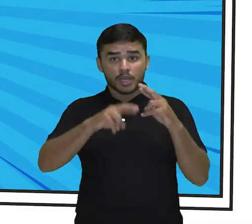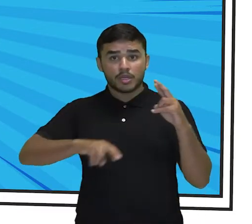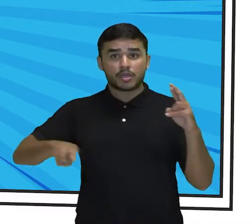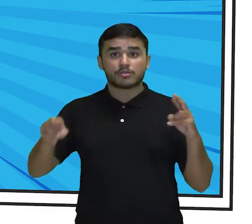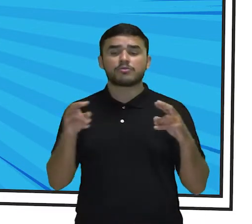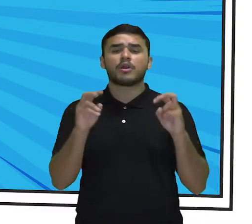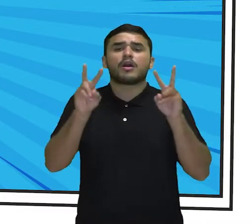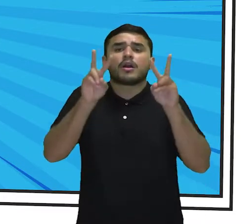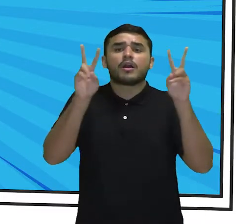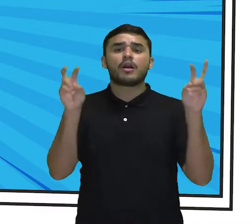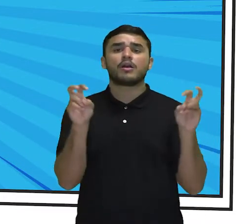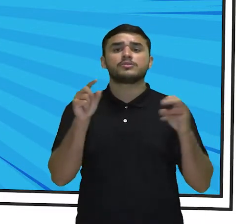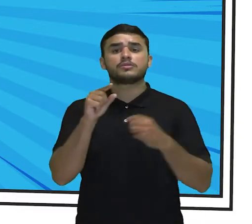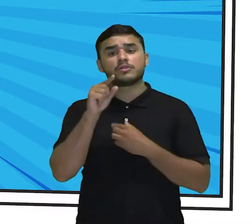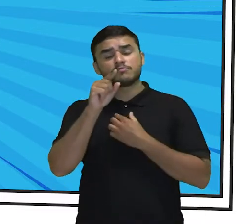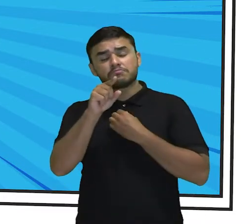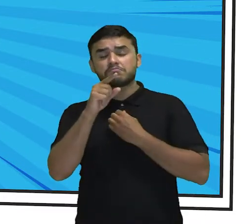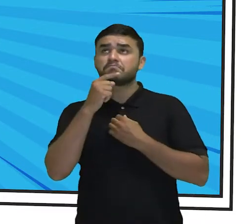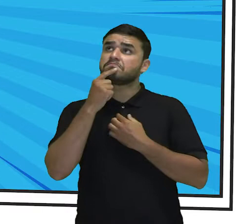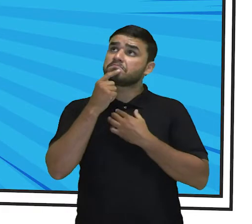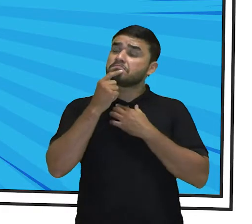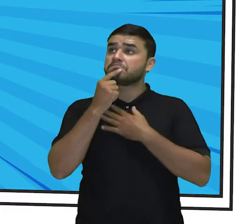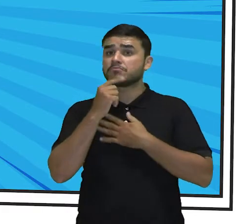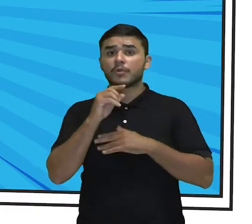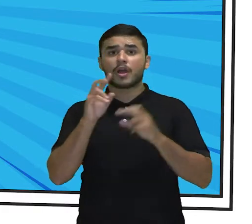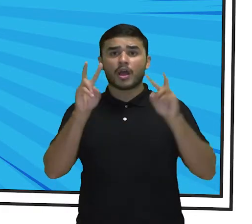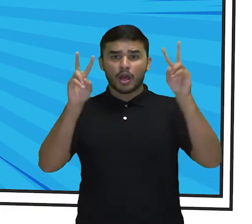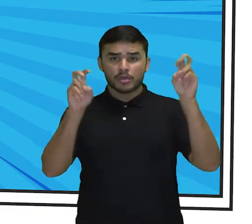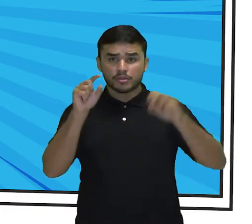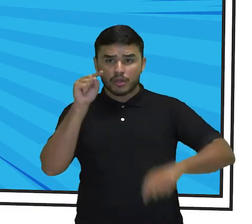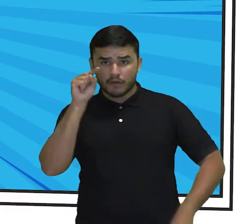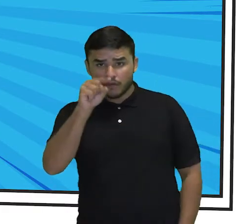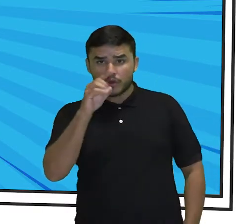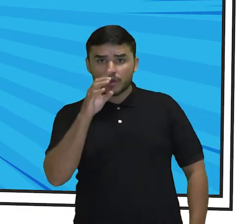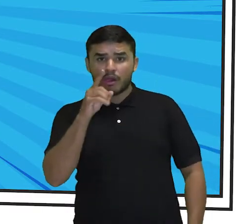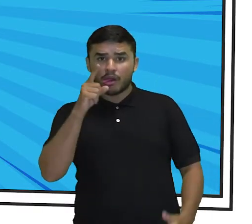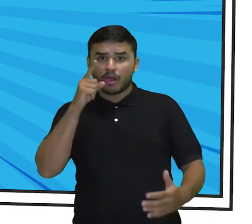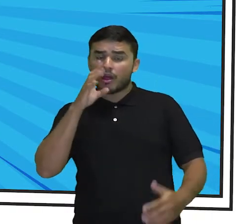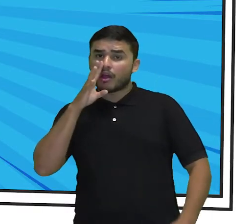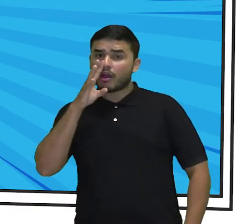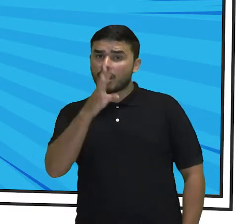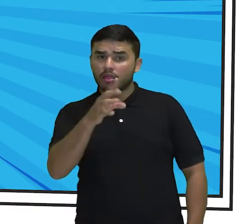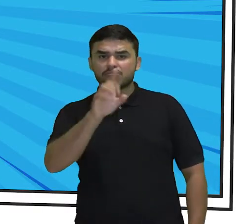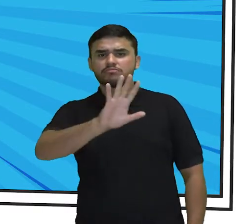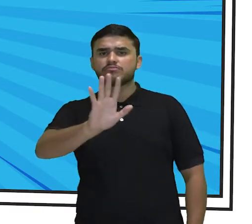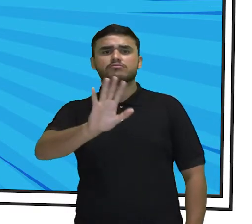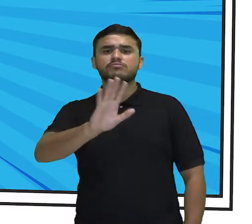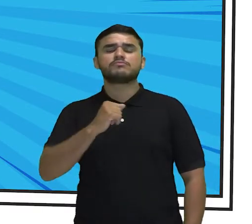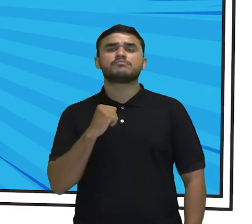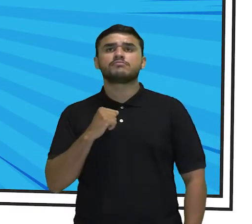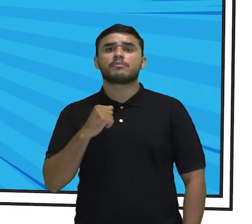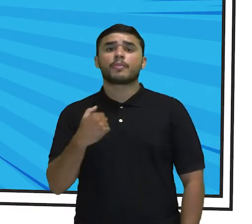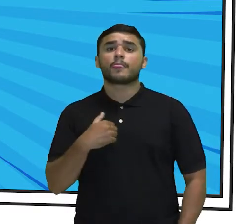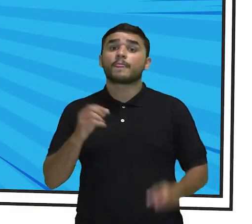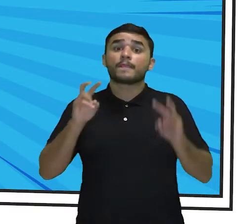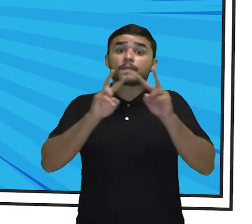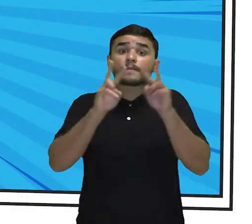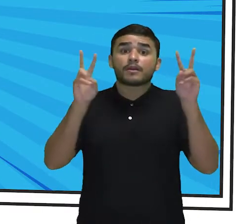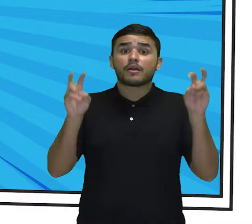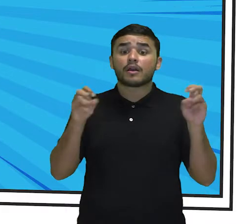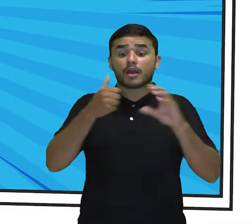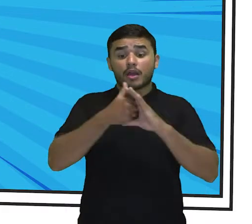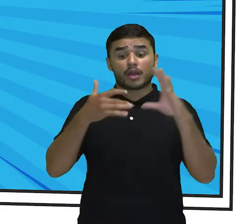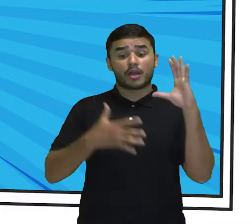eu vou falar de uma coisa que não é da sua religião diretamente, mas tem um fundamento. Porque eu vou falar de